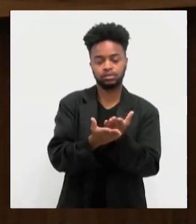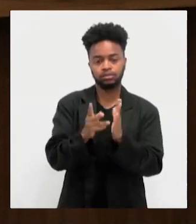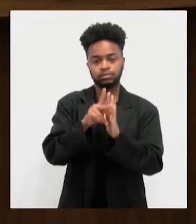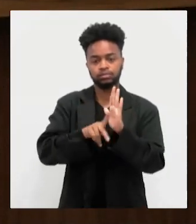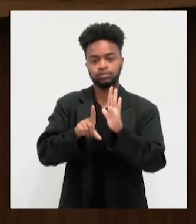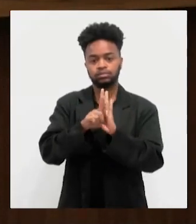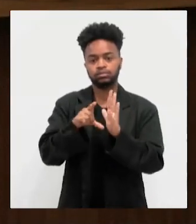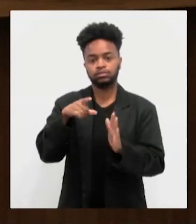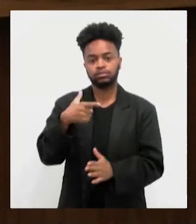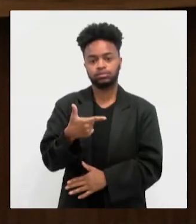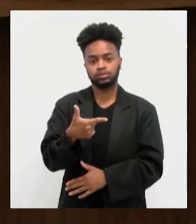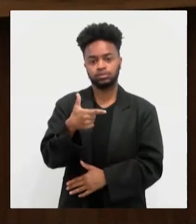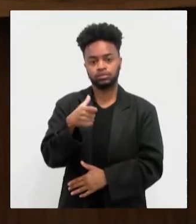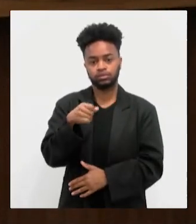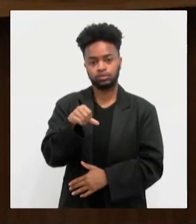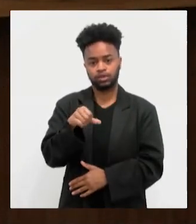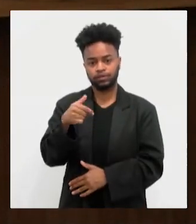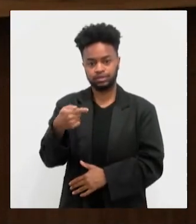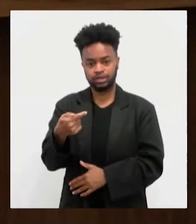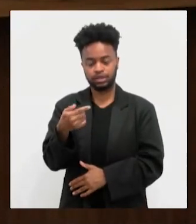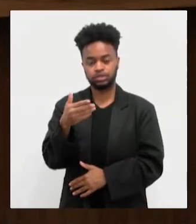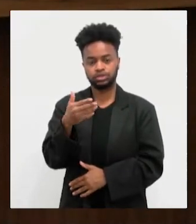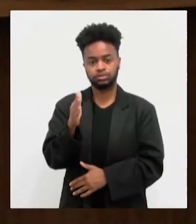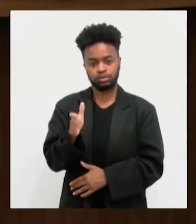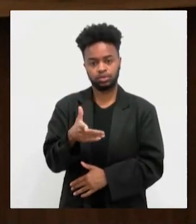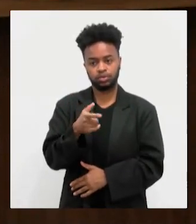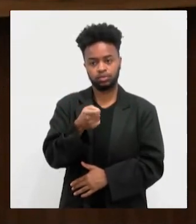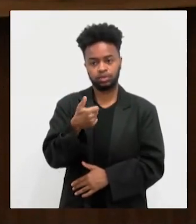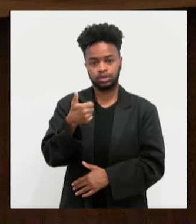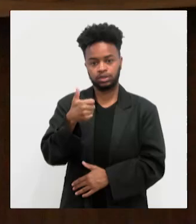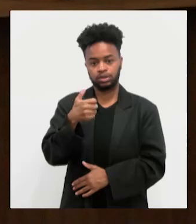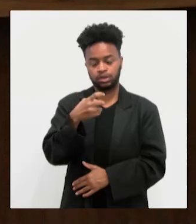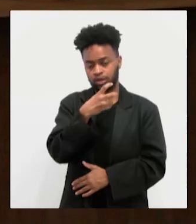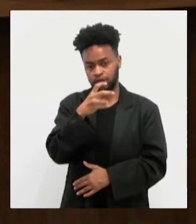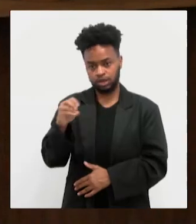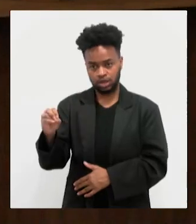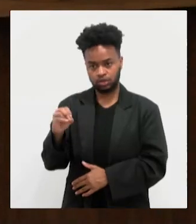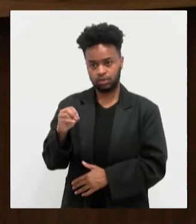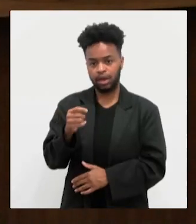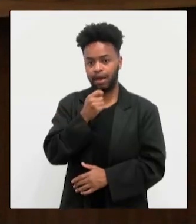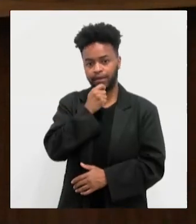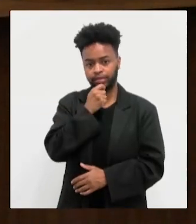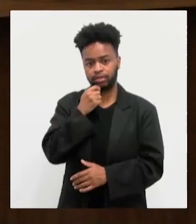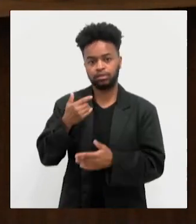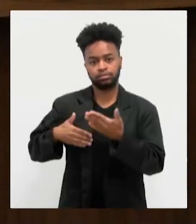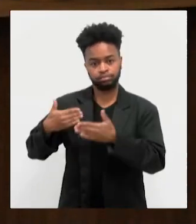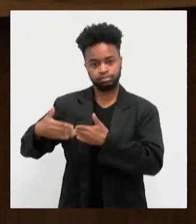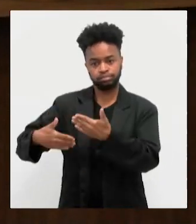PL 297 de 2015, que está em tramitação, não está arquivado para ser... Presidência